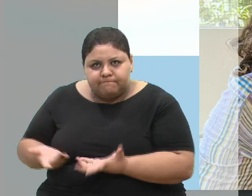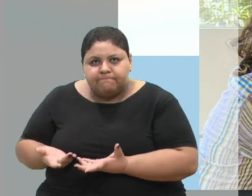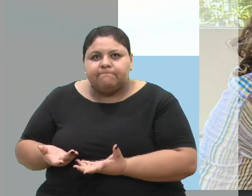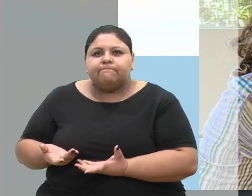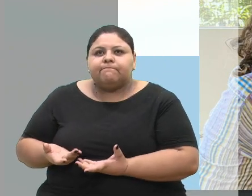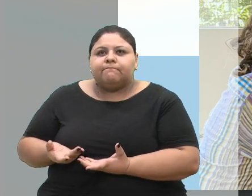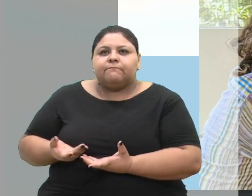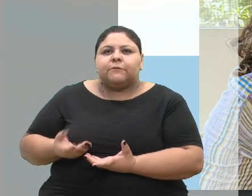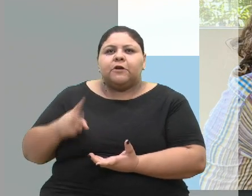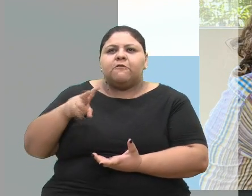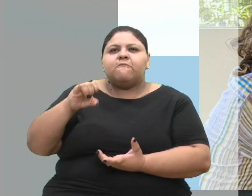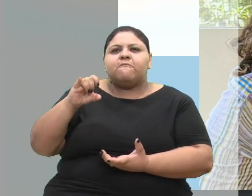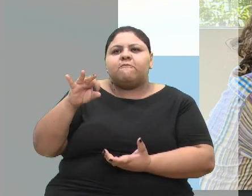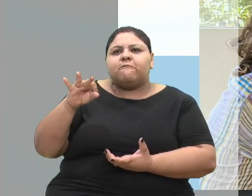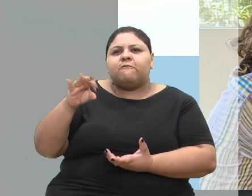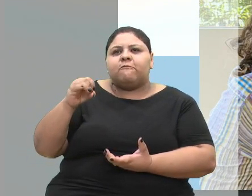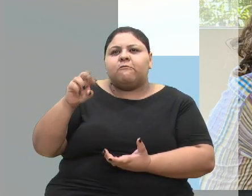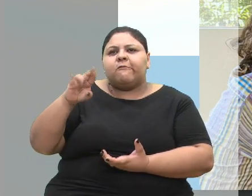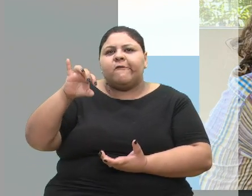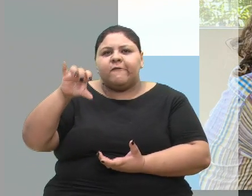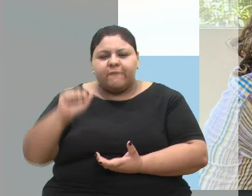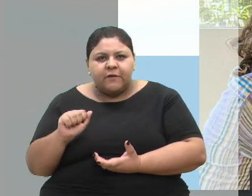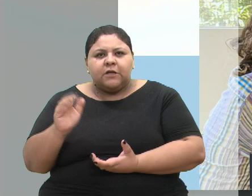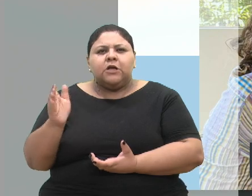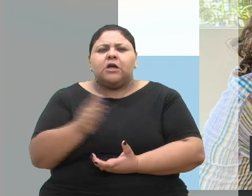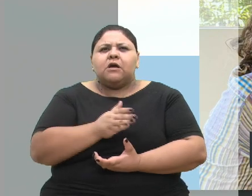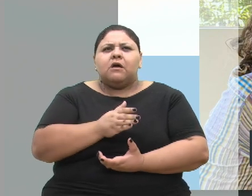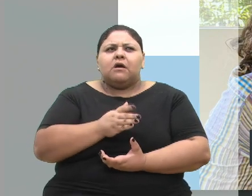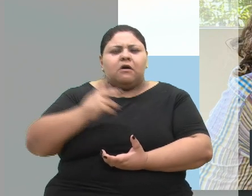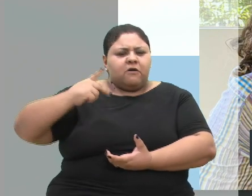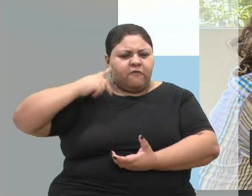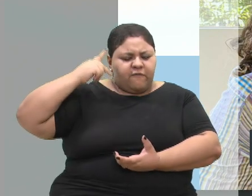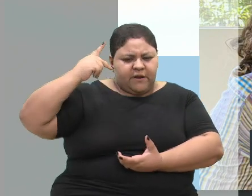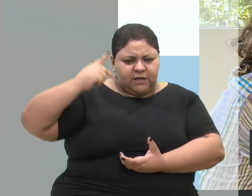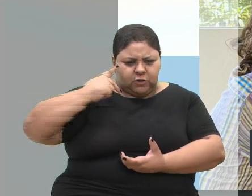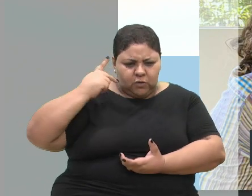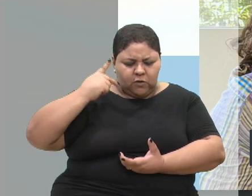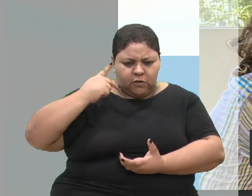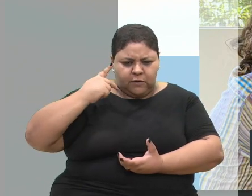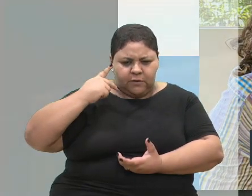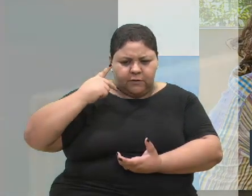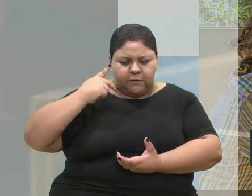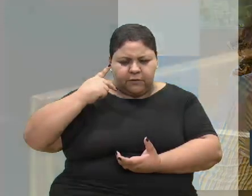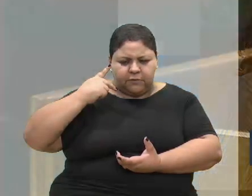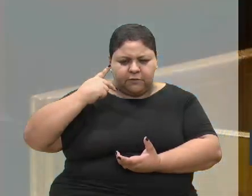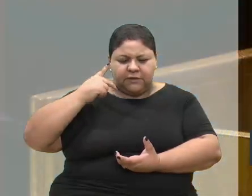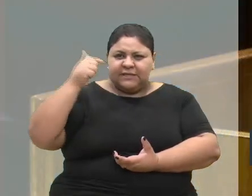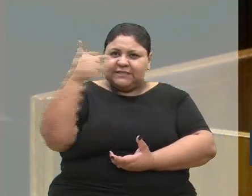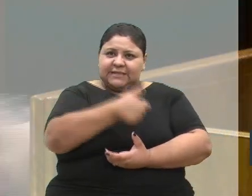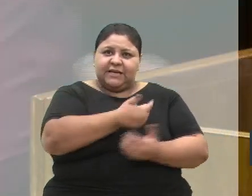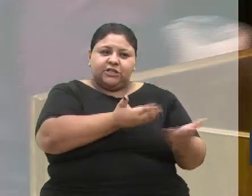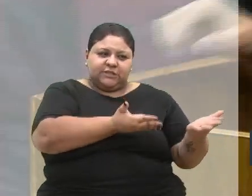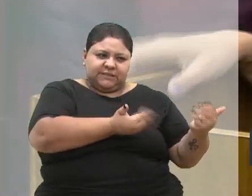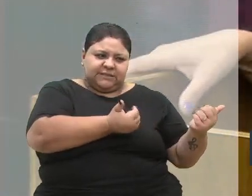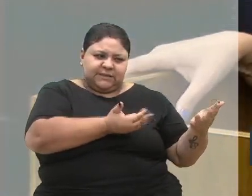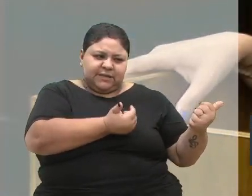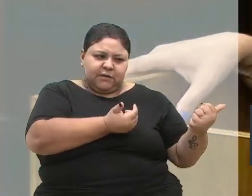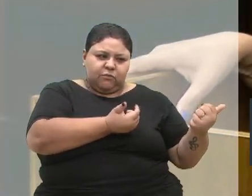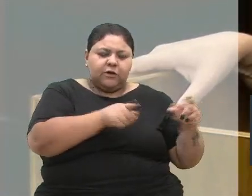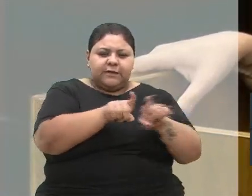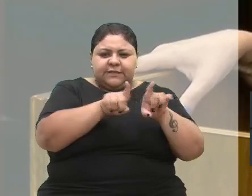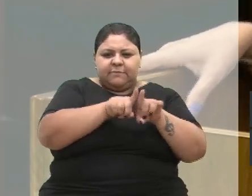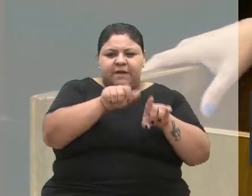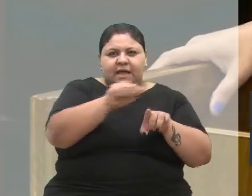sendo atendido, o vereador Marcial Pisoni, 7 de setembro, e a Escola Assis Brasil. Então, são as escolas, além